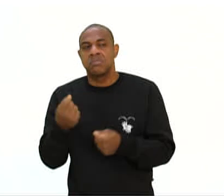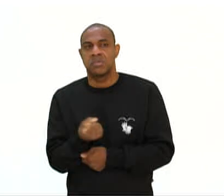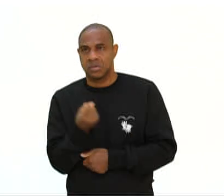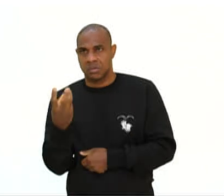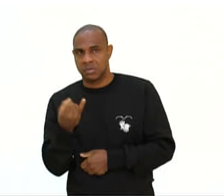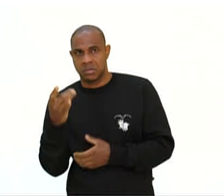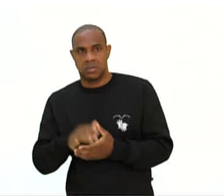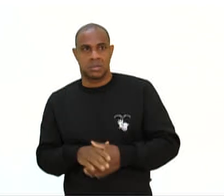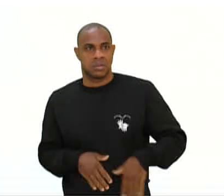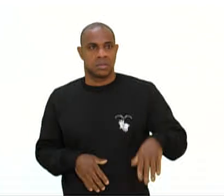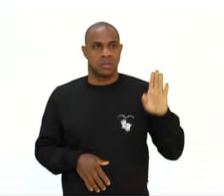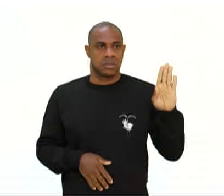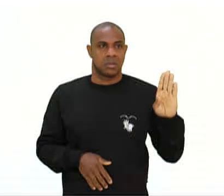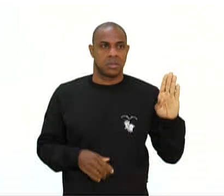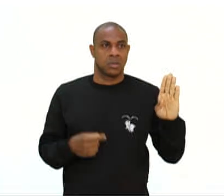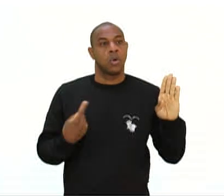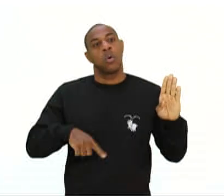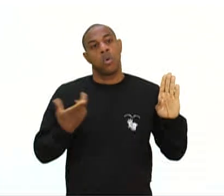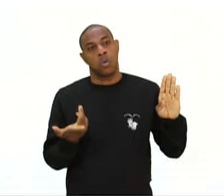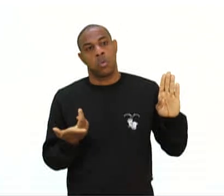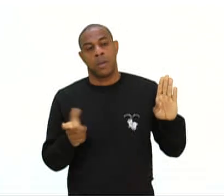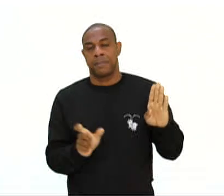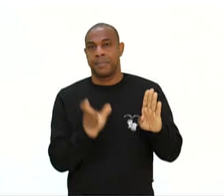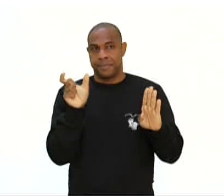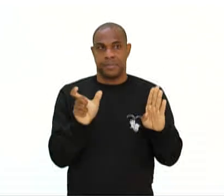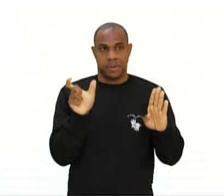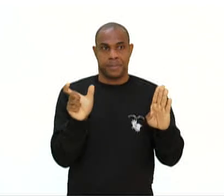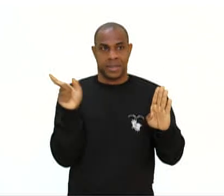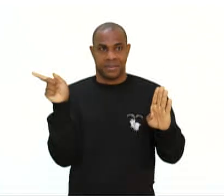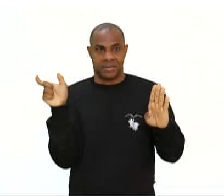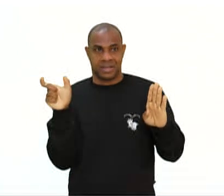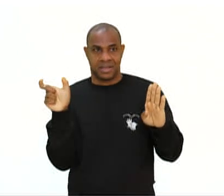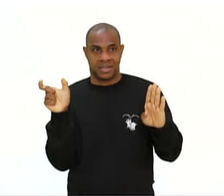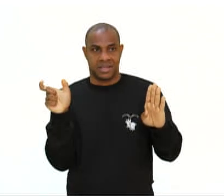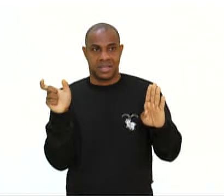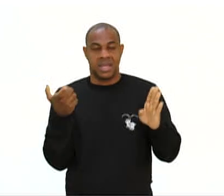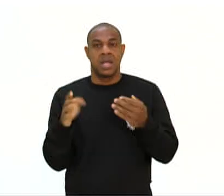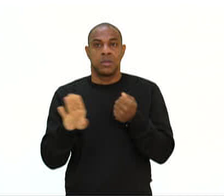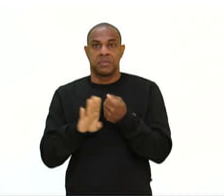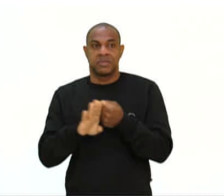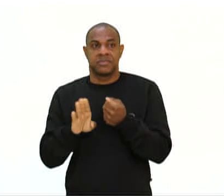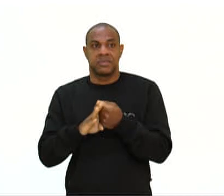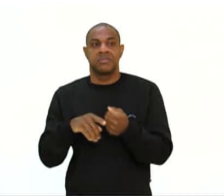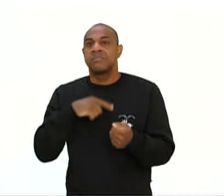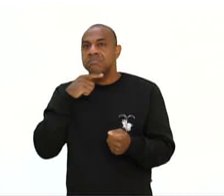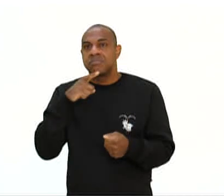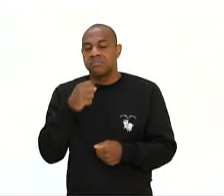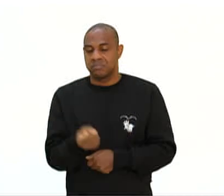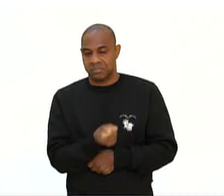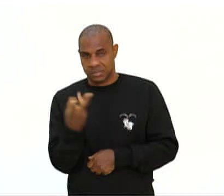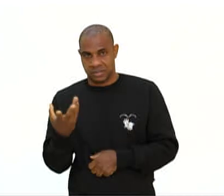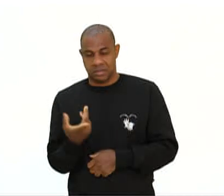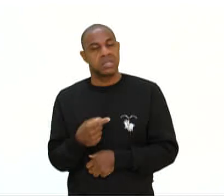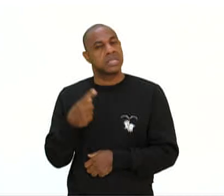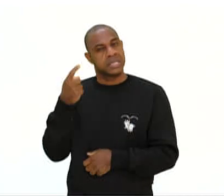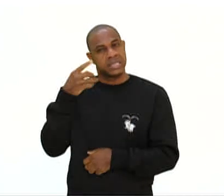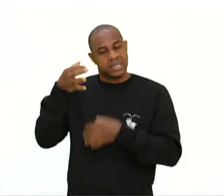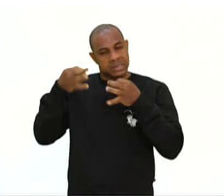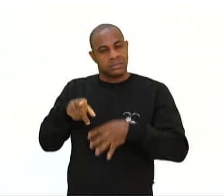palavra ideas ser substantivo contável? A teacher acabou de explicar isso para vocês. Eu tenho certeza que vocês vão conseguir